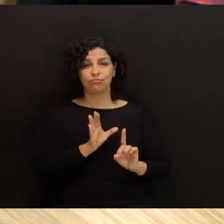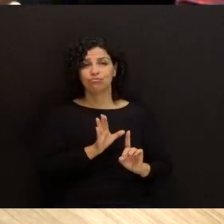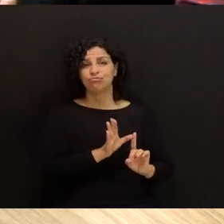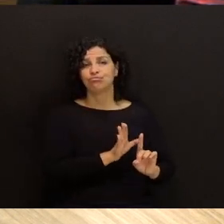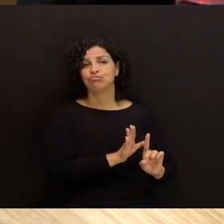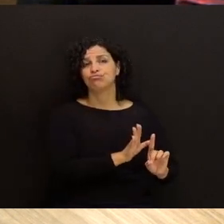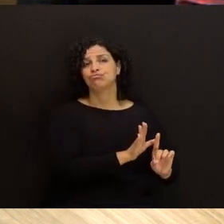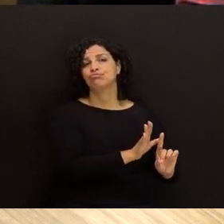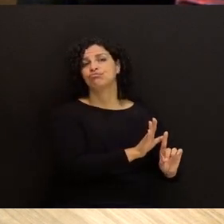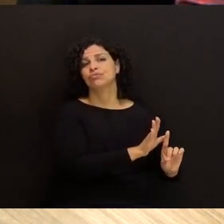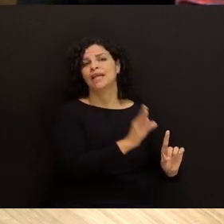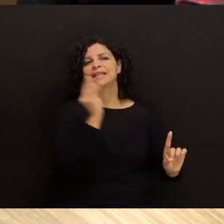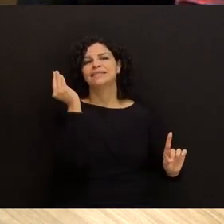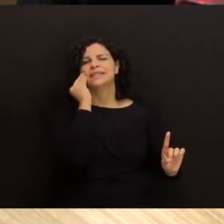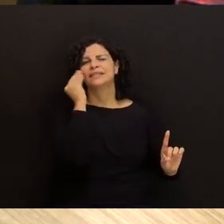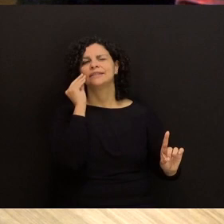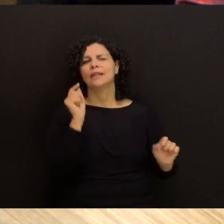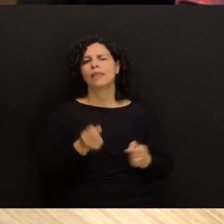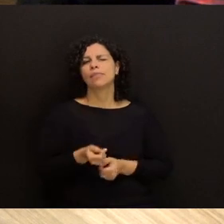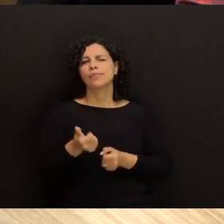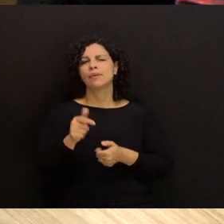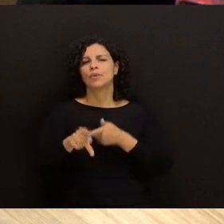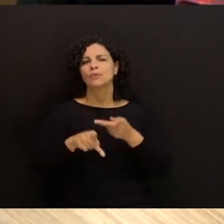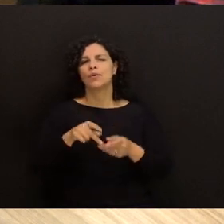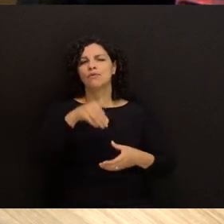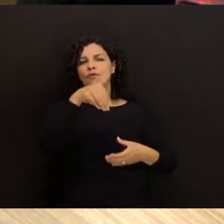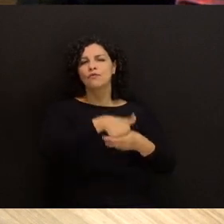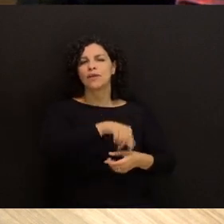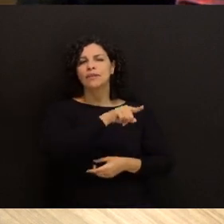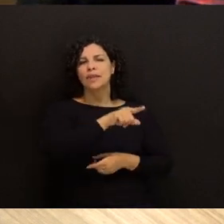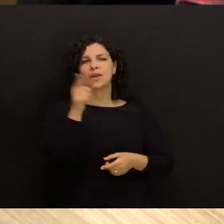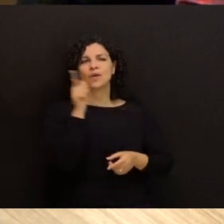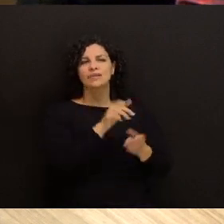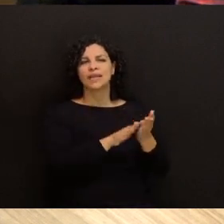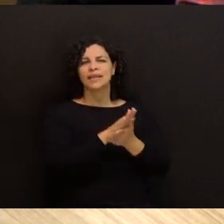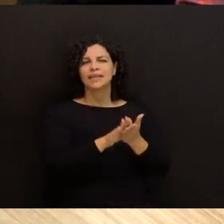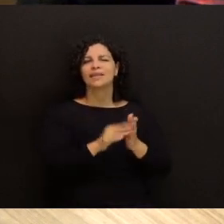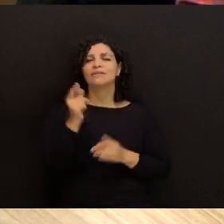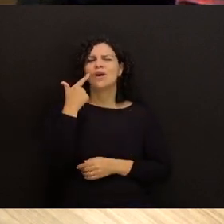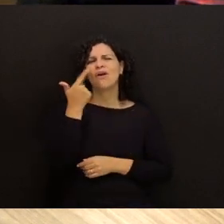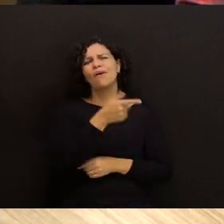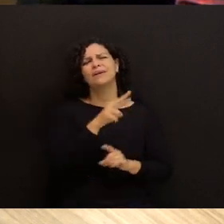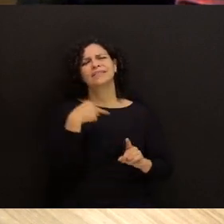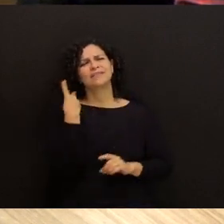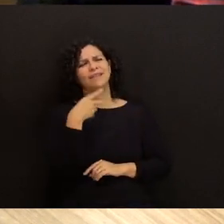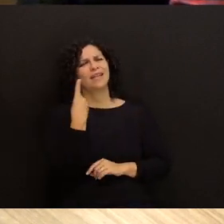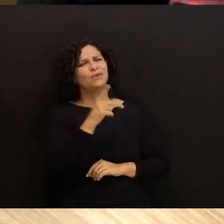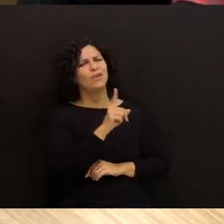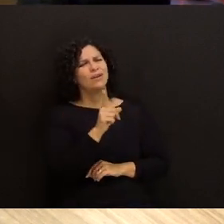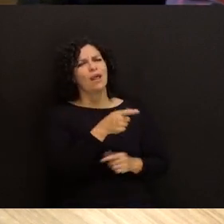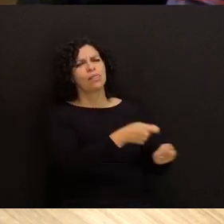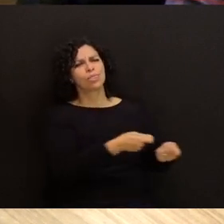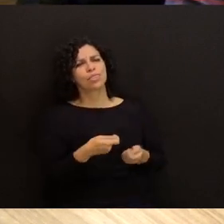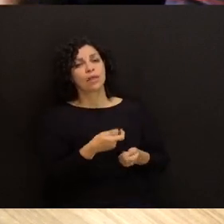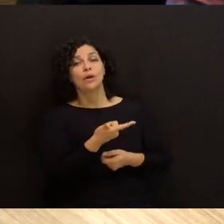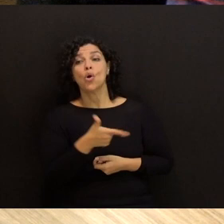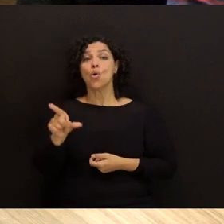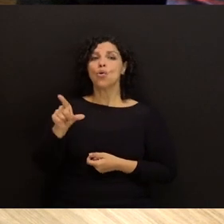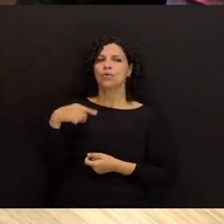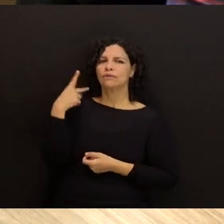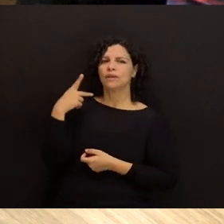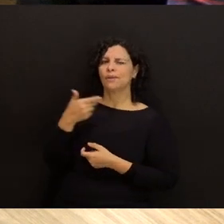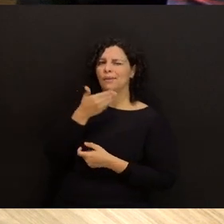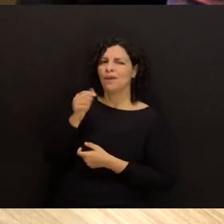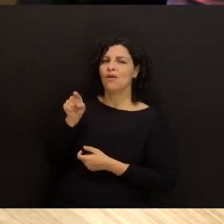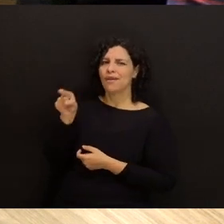talvez eles não sejam elementos a gente consiga lá dar um tapinha nas costas dos eleitores puxar mais votos para os nossos